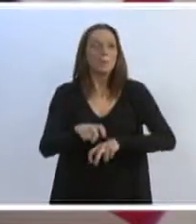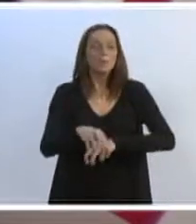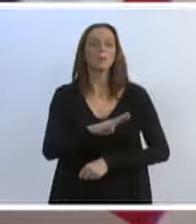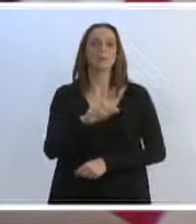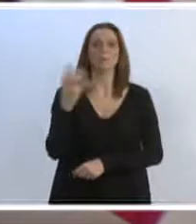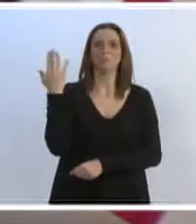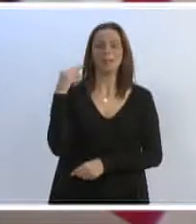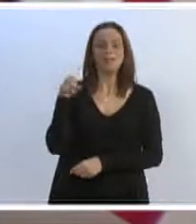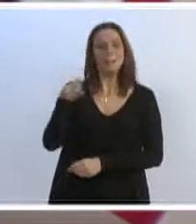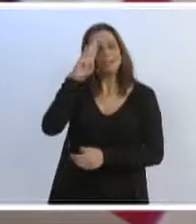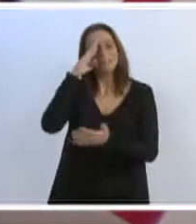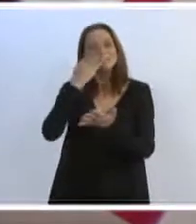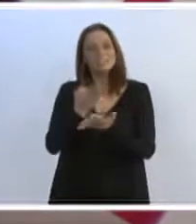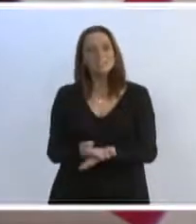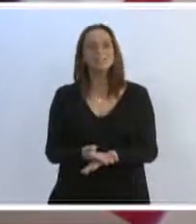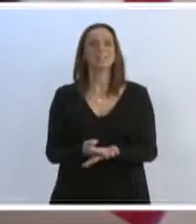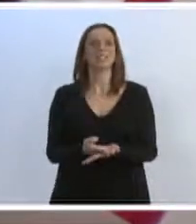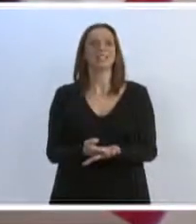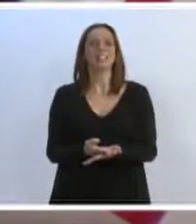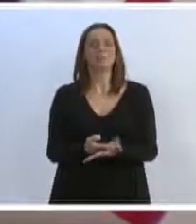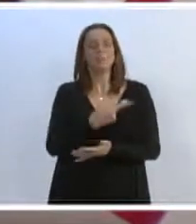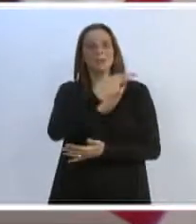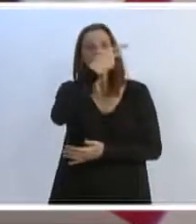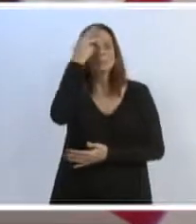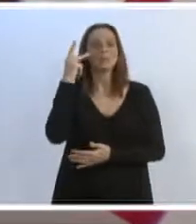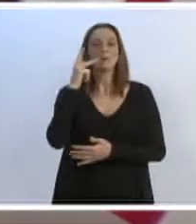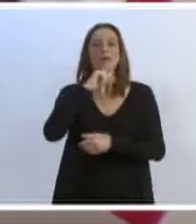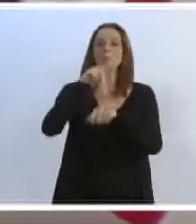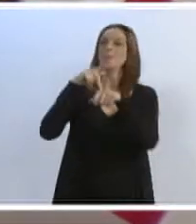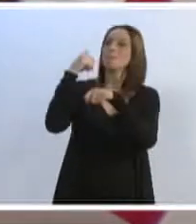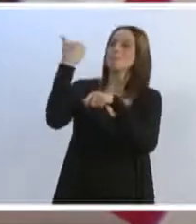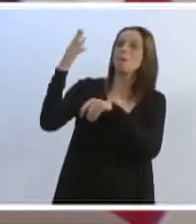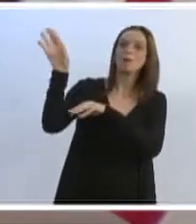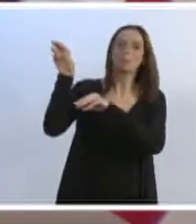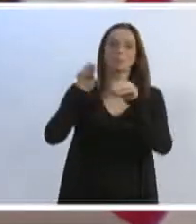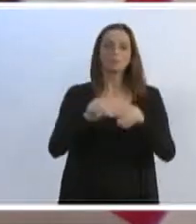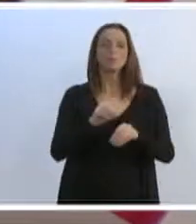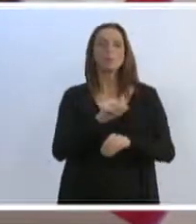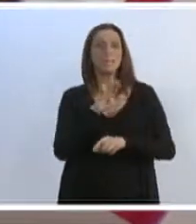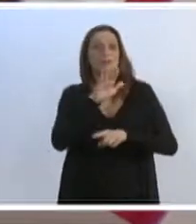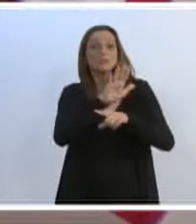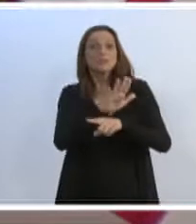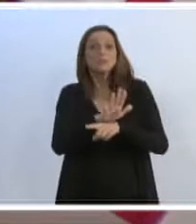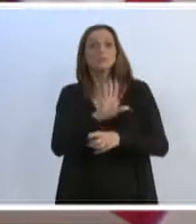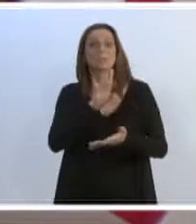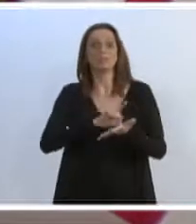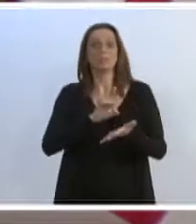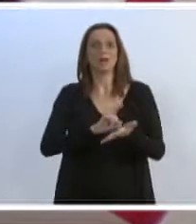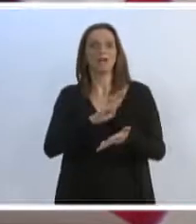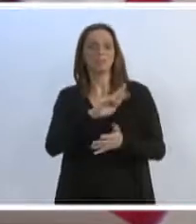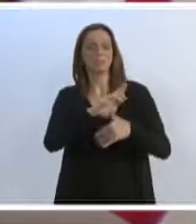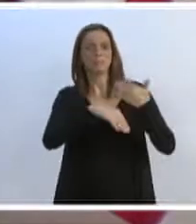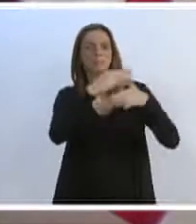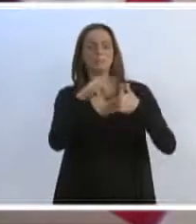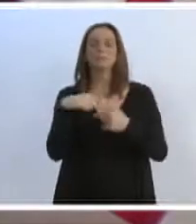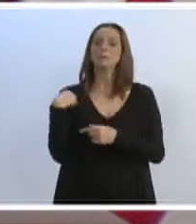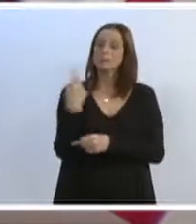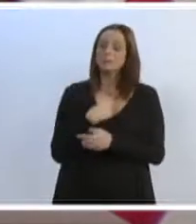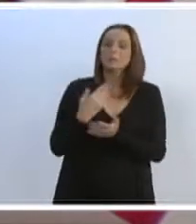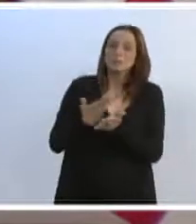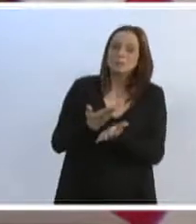Talvez este momento seja um momento de fazer um tributo ao José Ferreira da Silva. A Sueli dizia, quando eu era presidente da